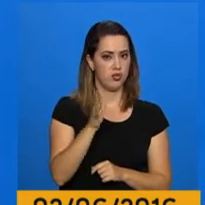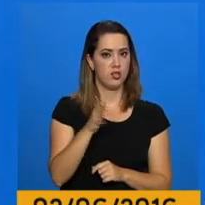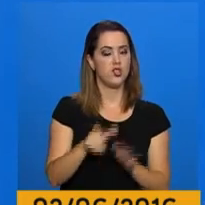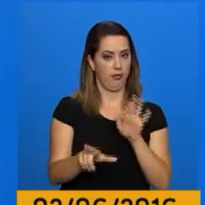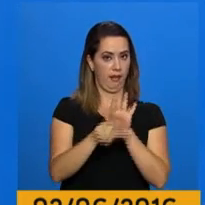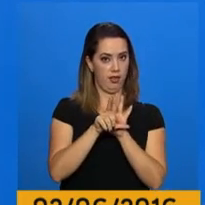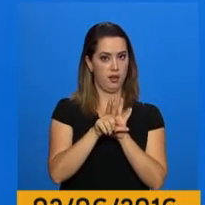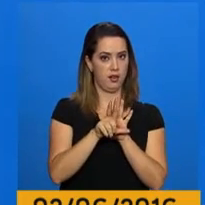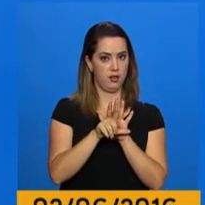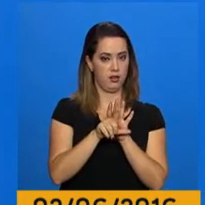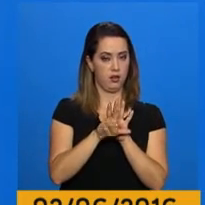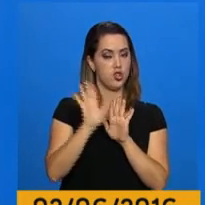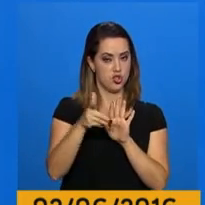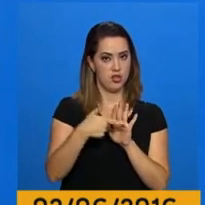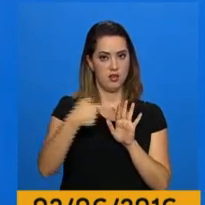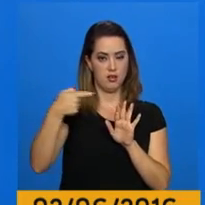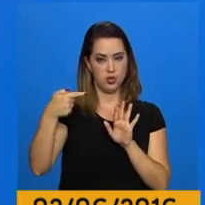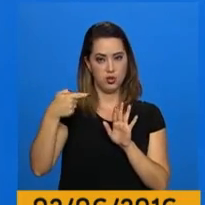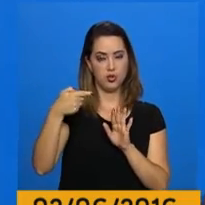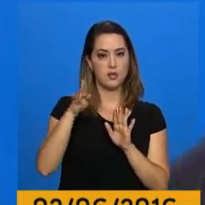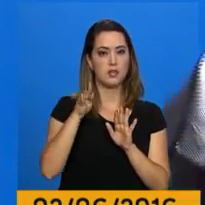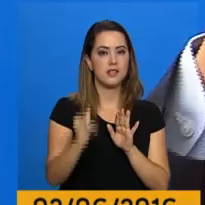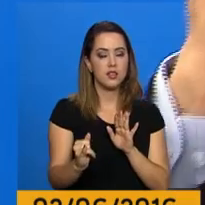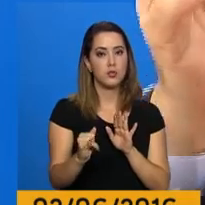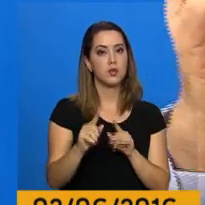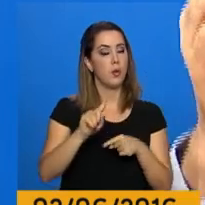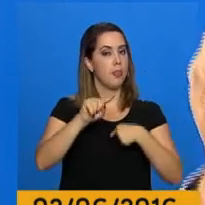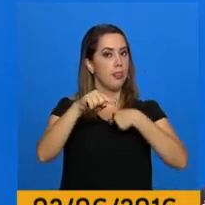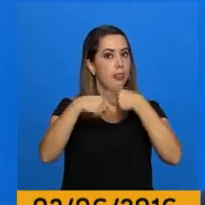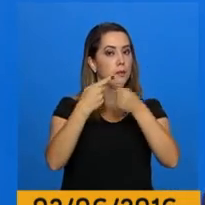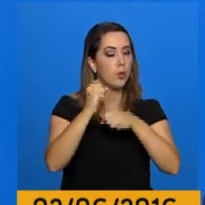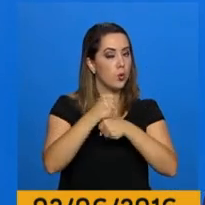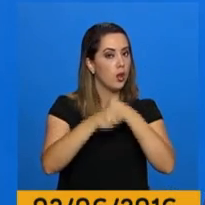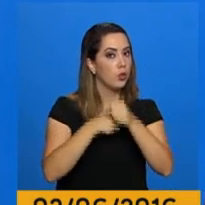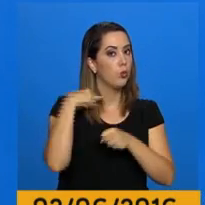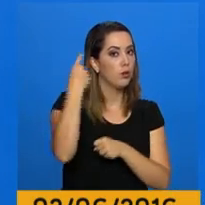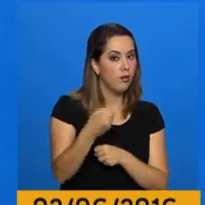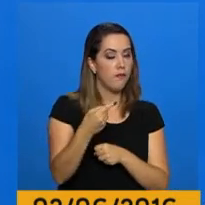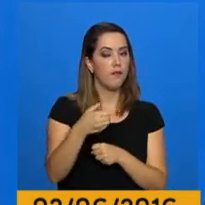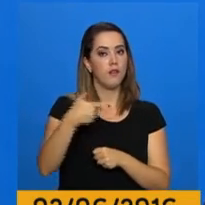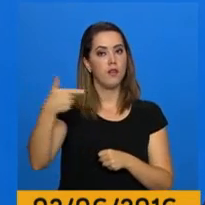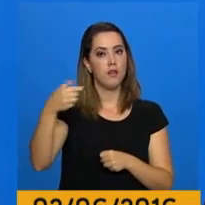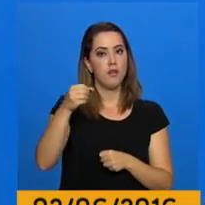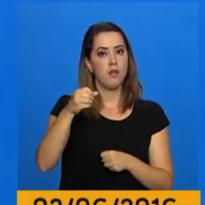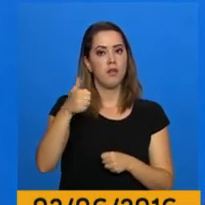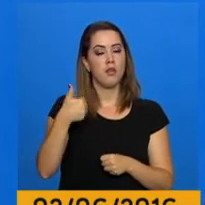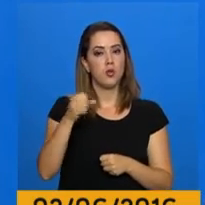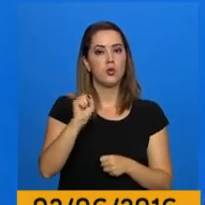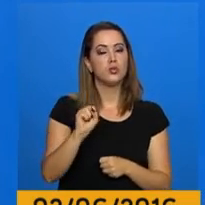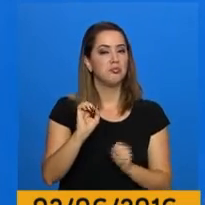O impacto é 7 bilhões. Nós vamos ter em 2018, possivelmente,